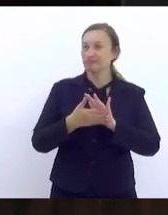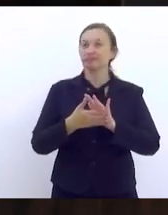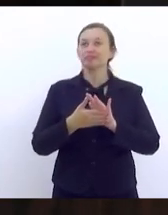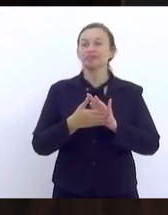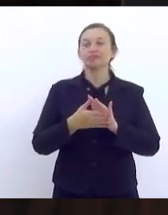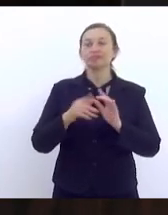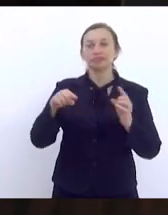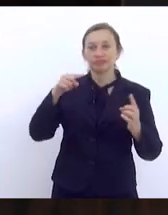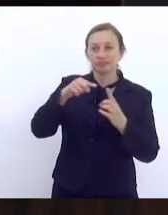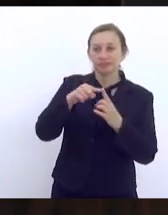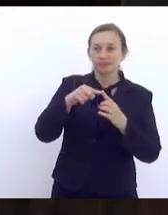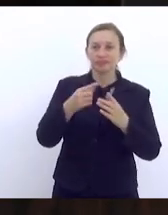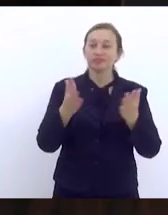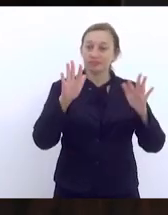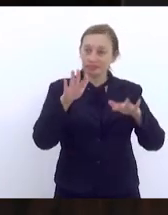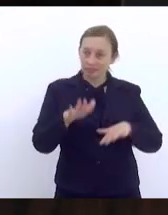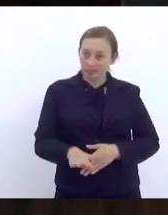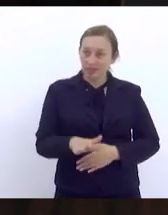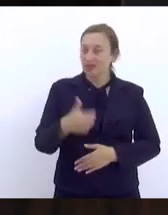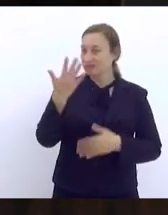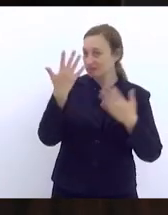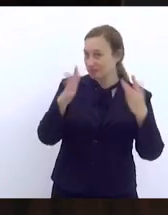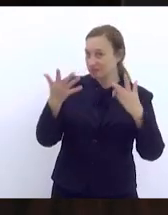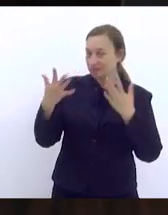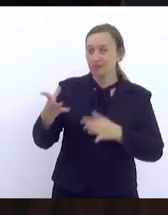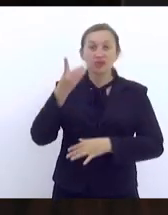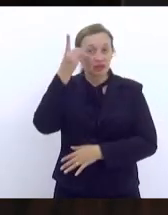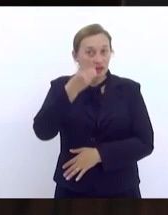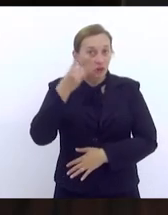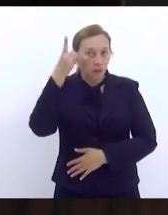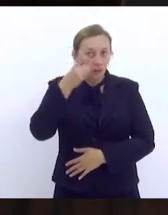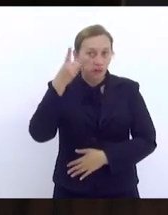aqui nessa casa nessa tarde parabéns deputada